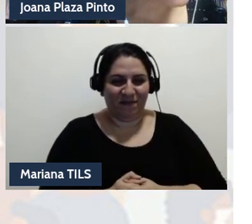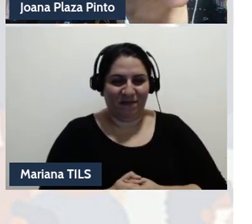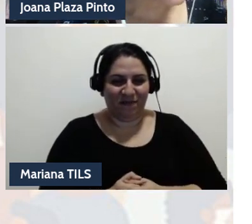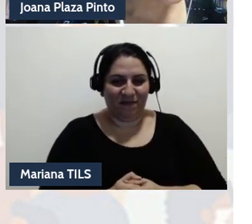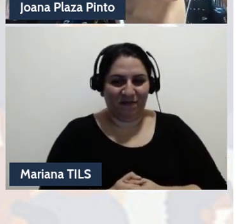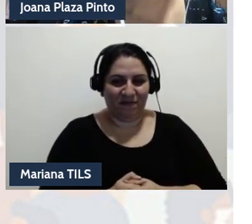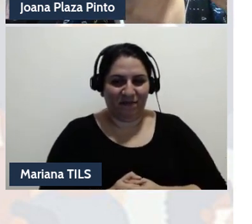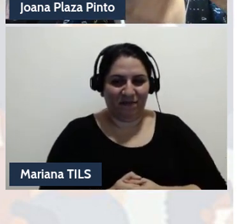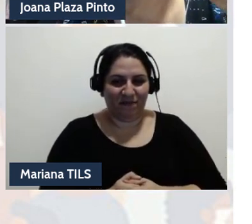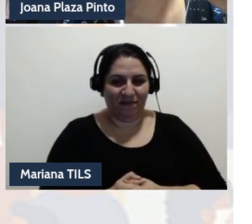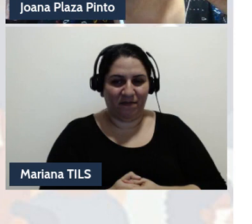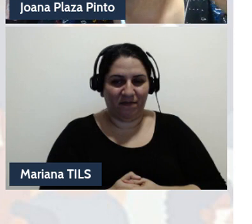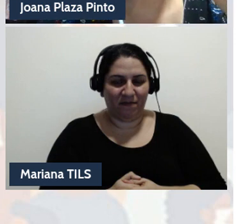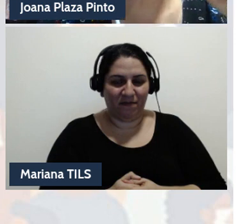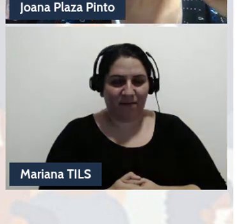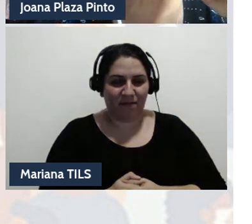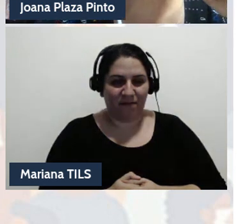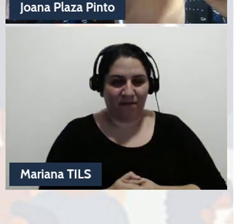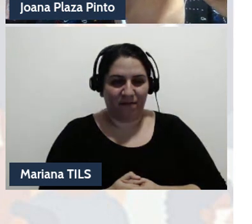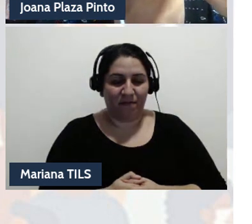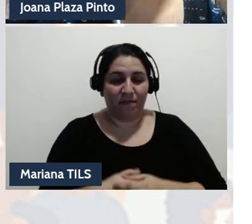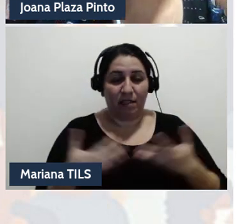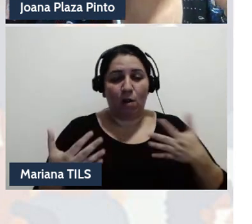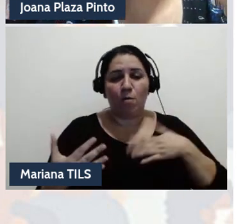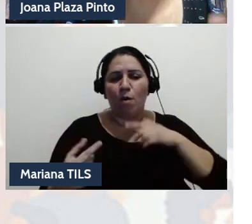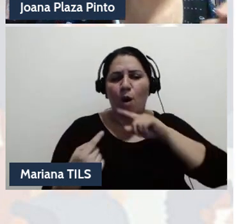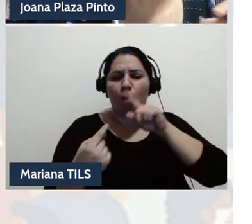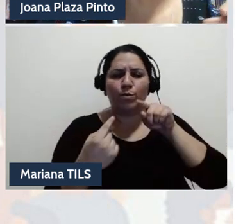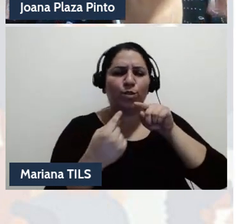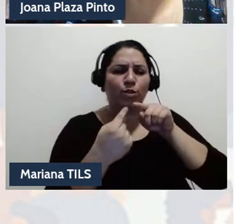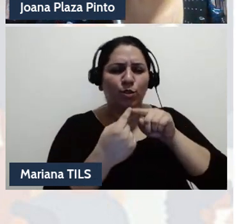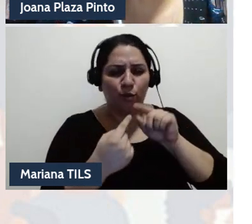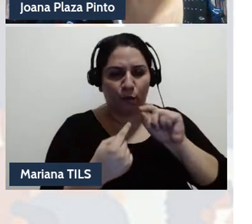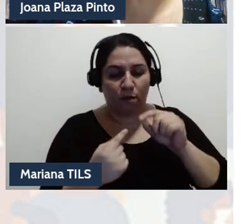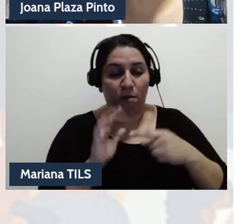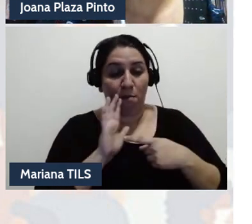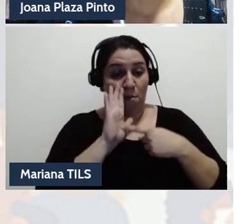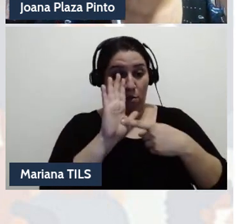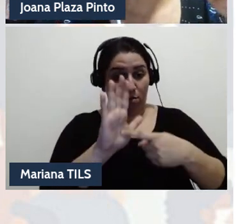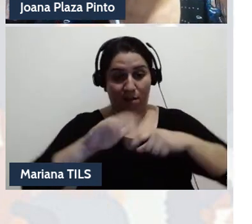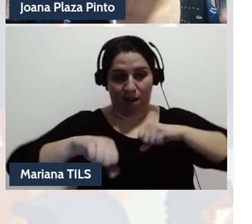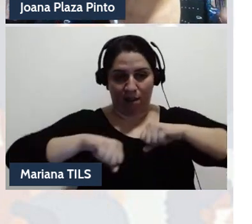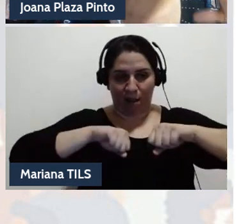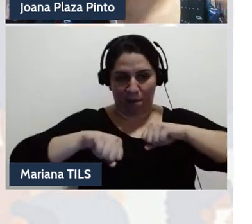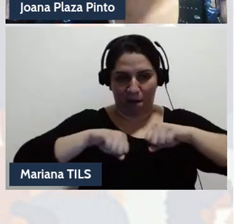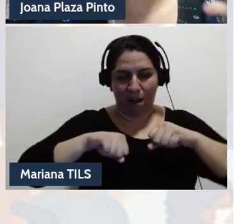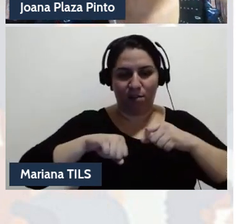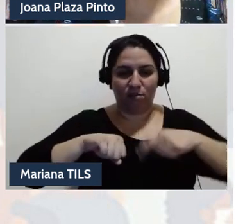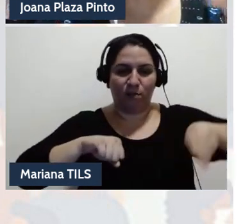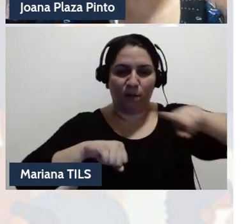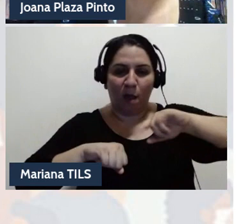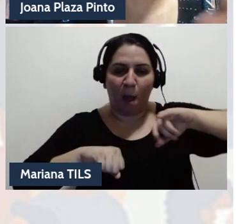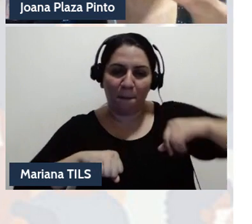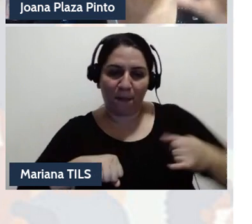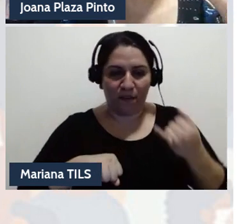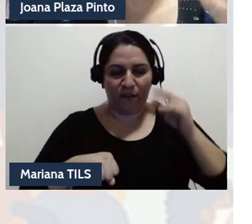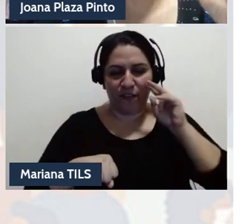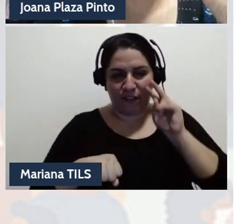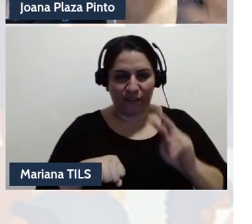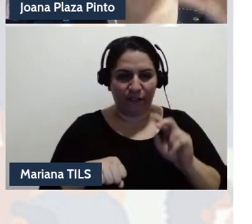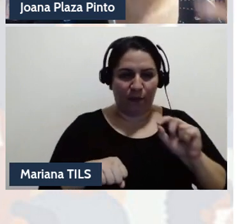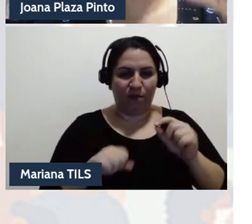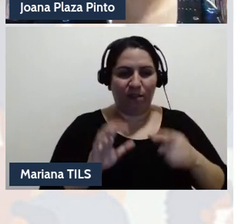Mariana. O meu objetivo é trazer para o debate, então, com base nesses casos,